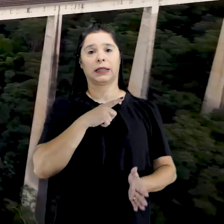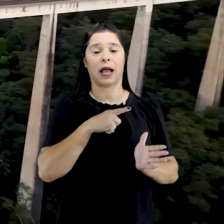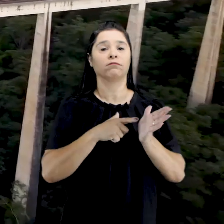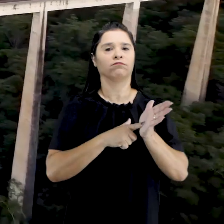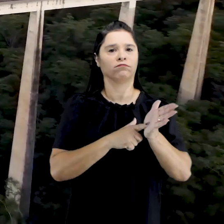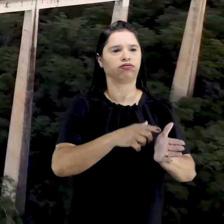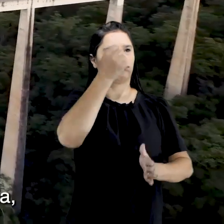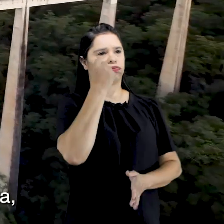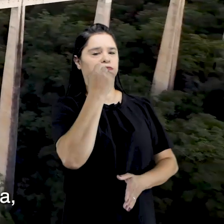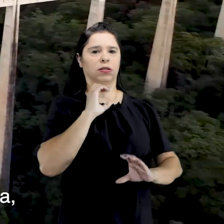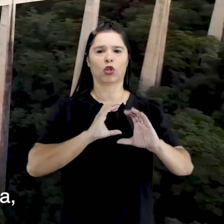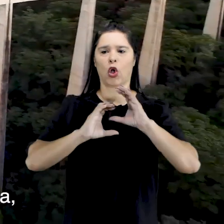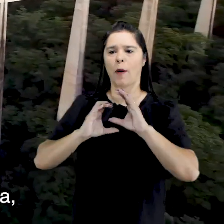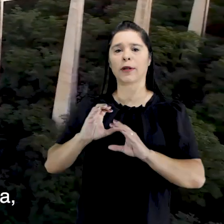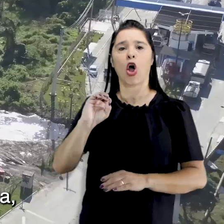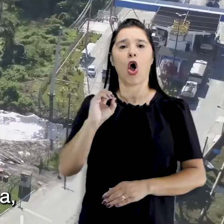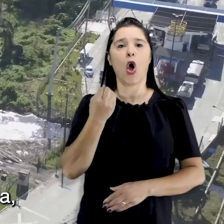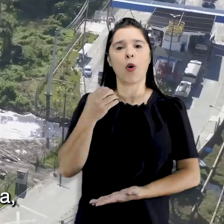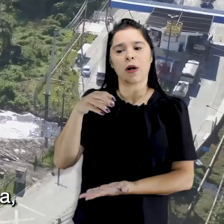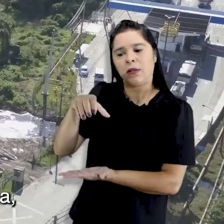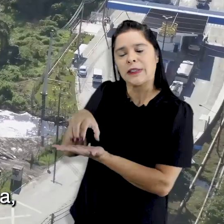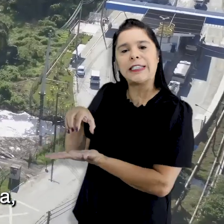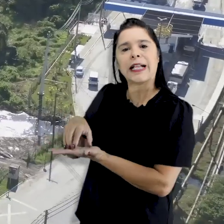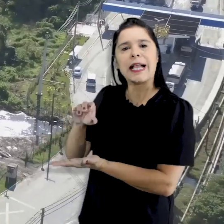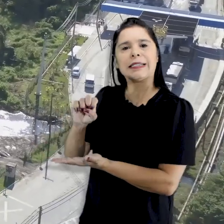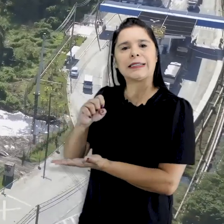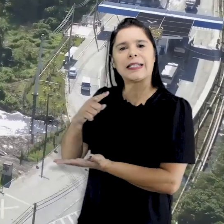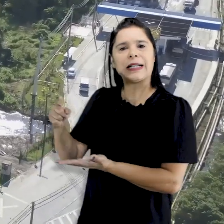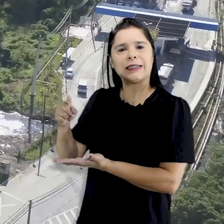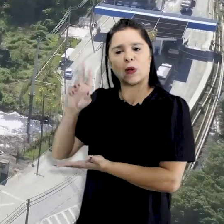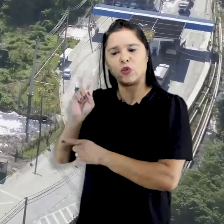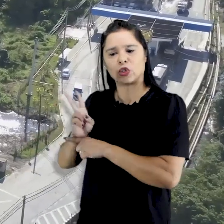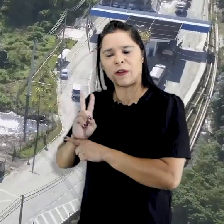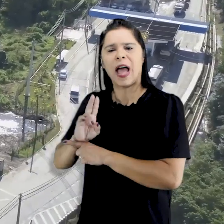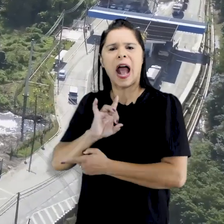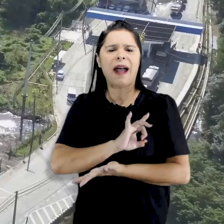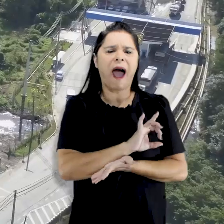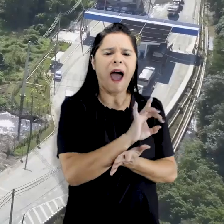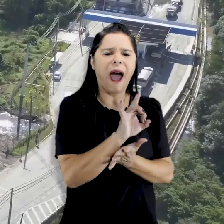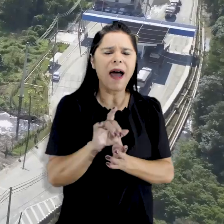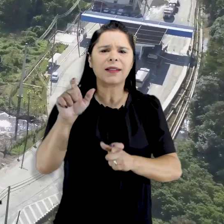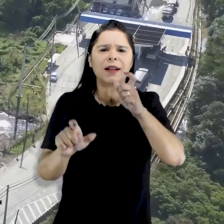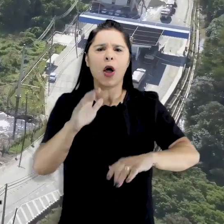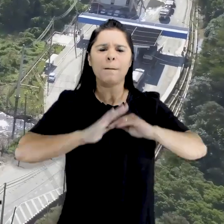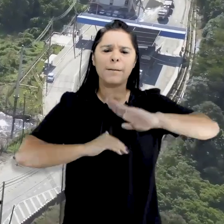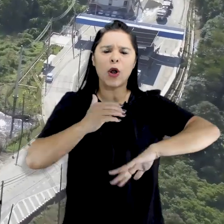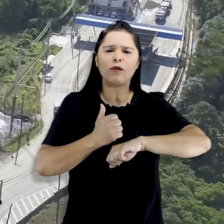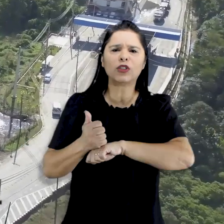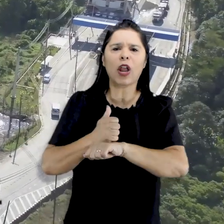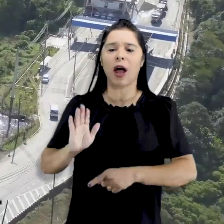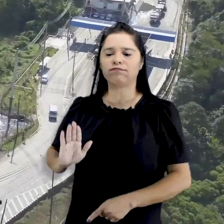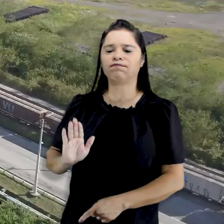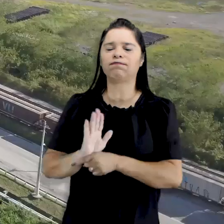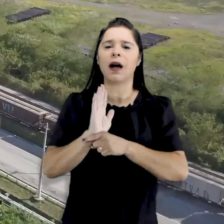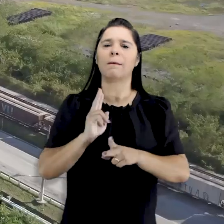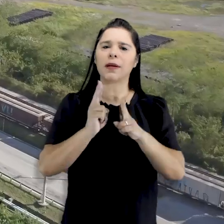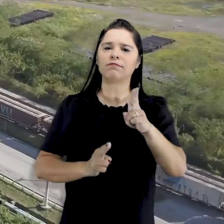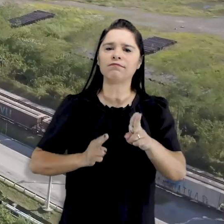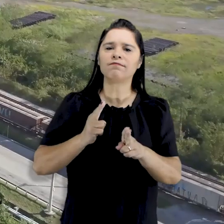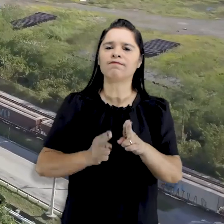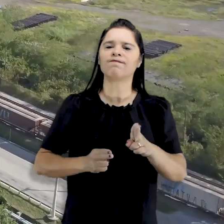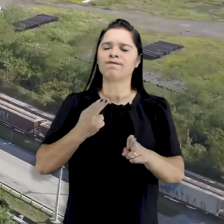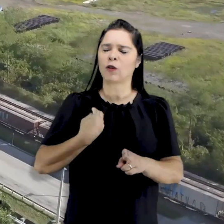na comunicação ou no comando da estação ferroviária, cada trabalhador contribuía de alguma maneira para que a ferrovia